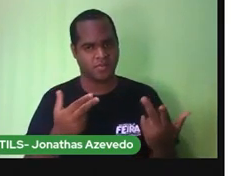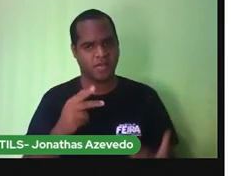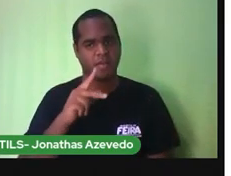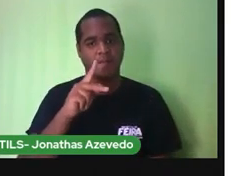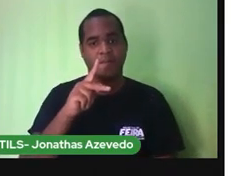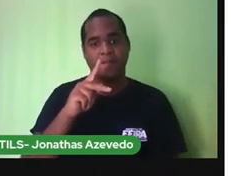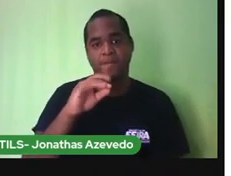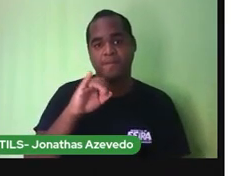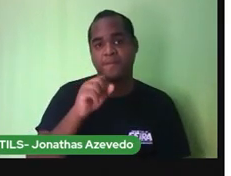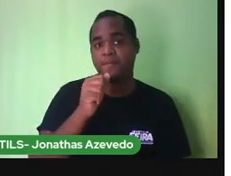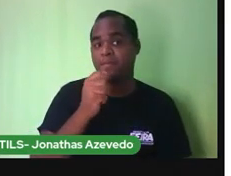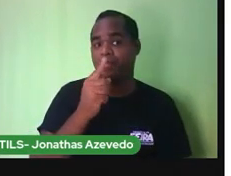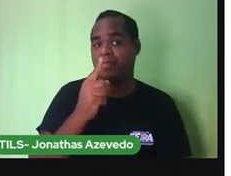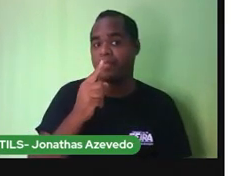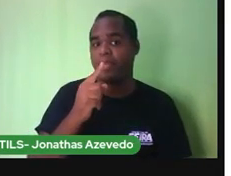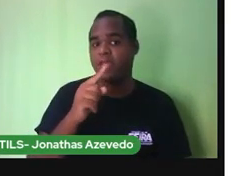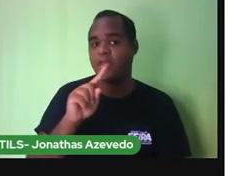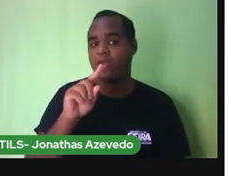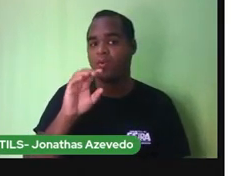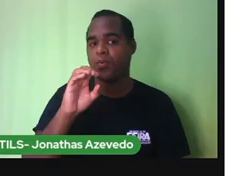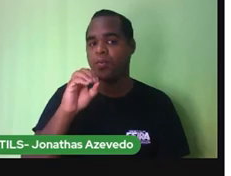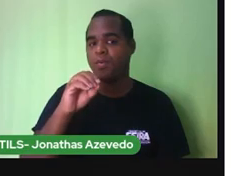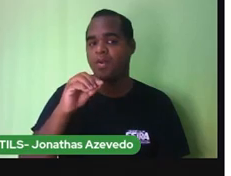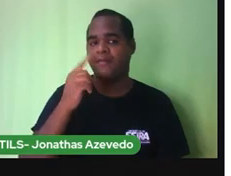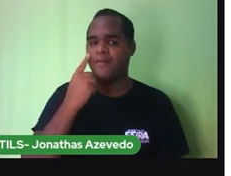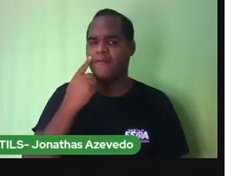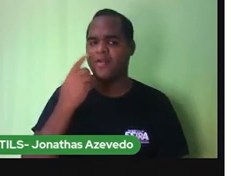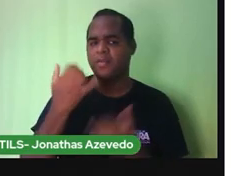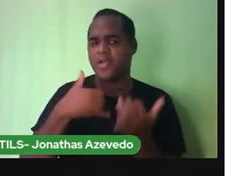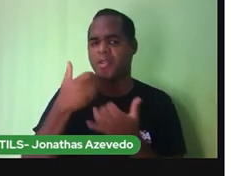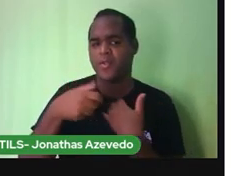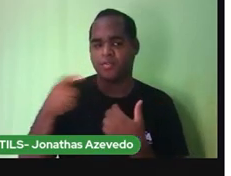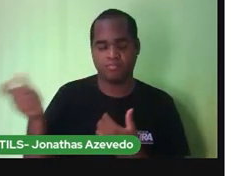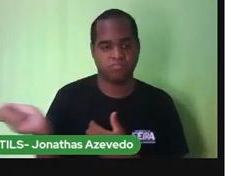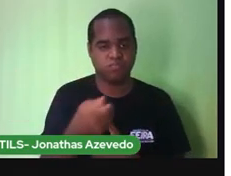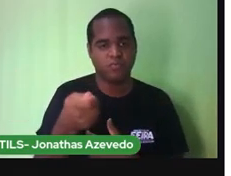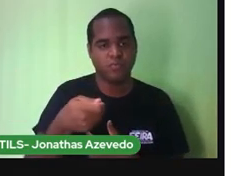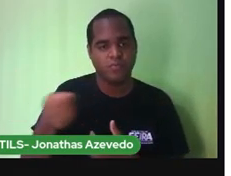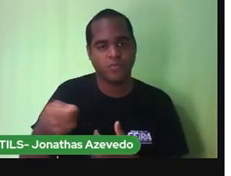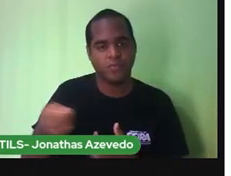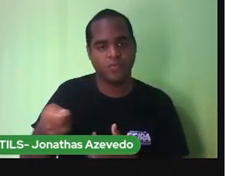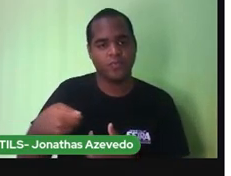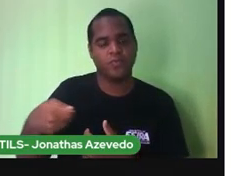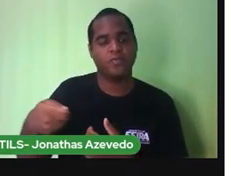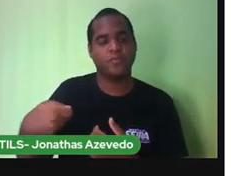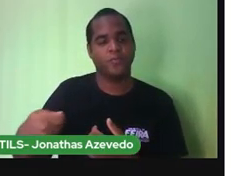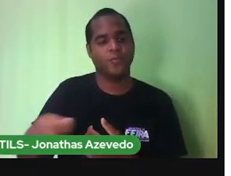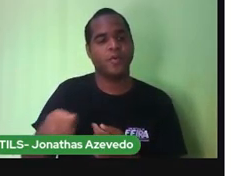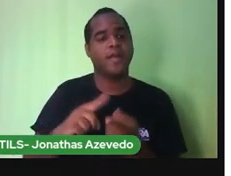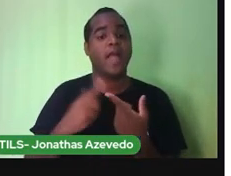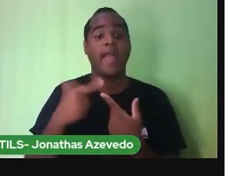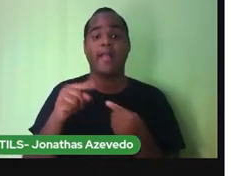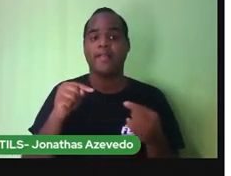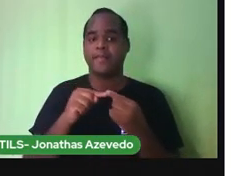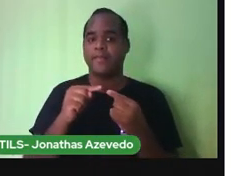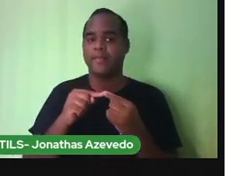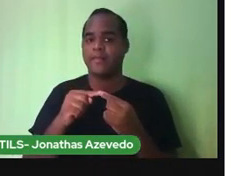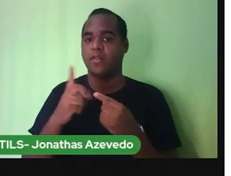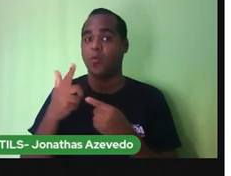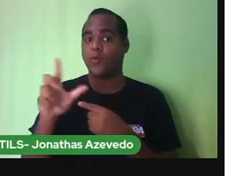peão com i é aquela brinquedinho que a gente joga e peão é aquele que monta no